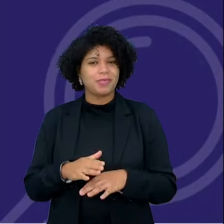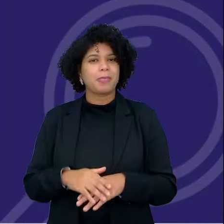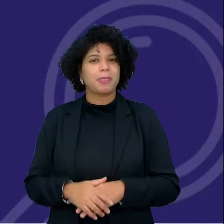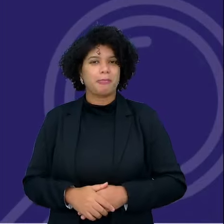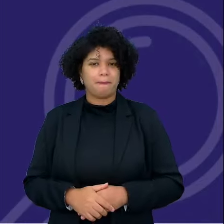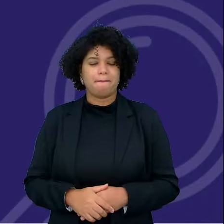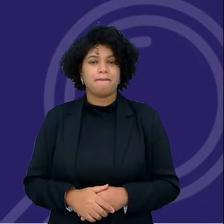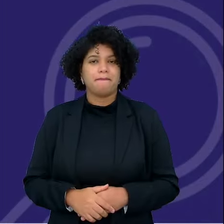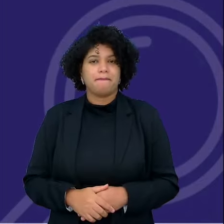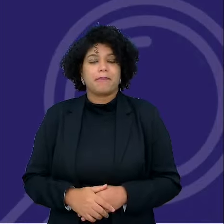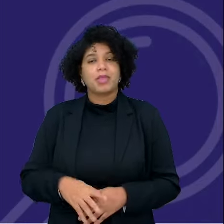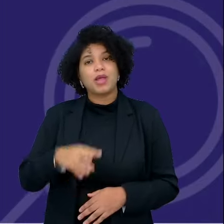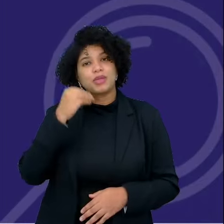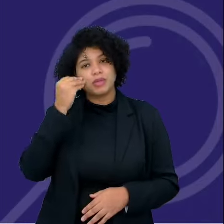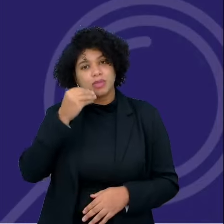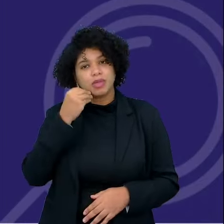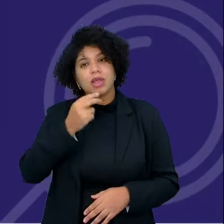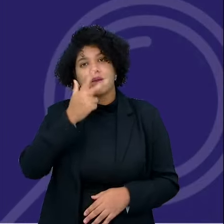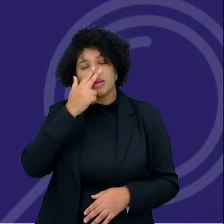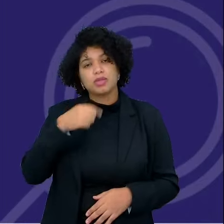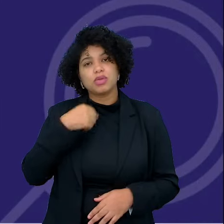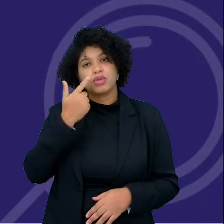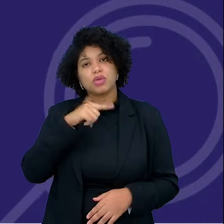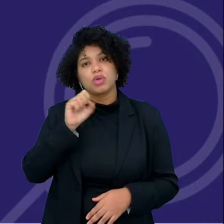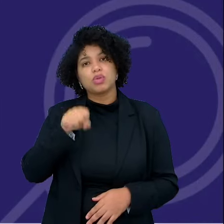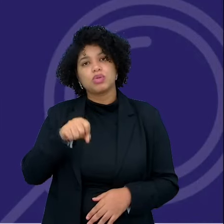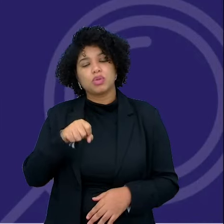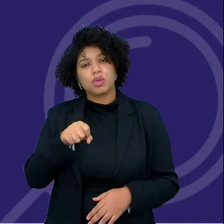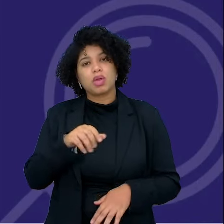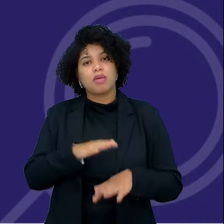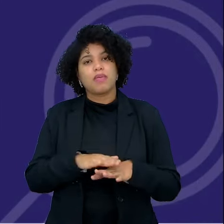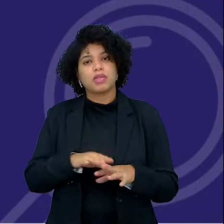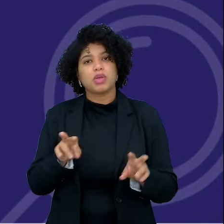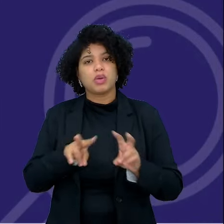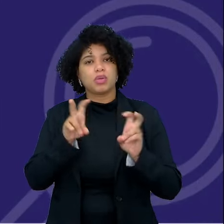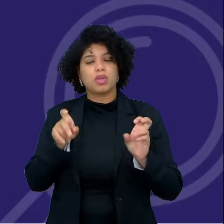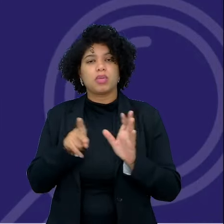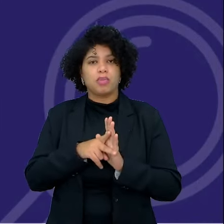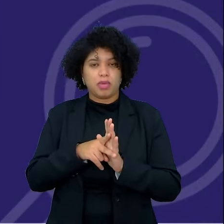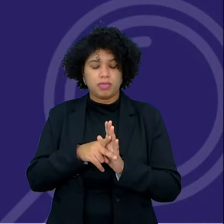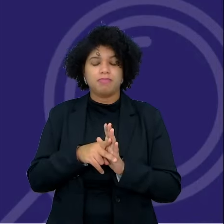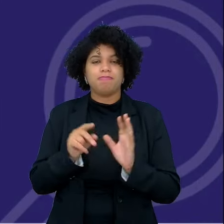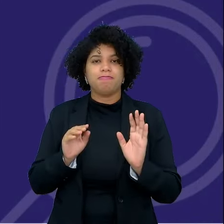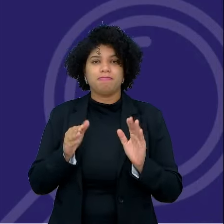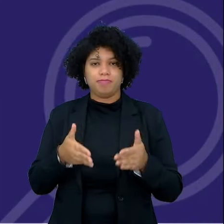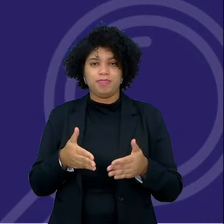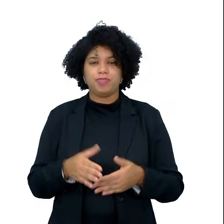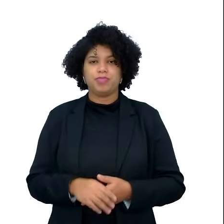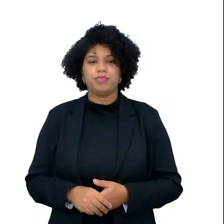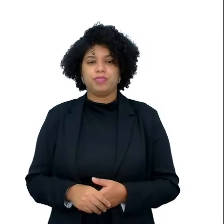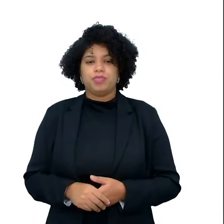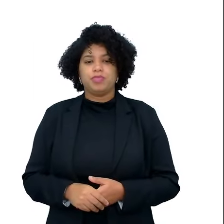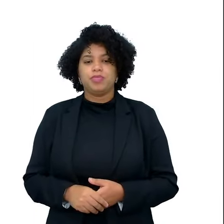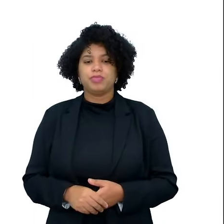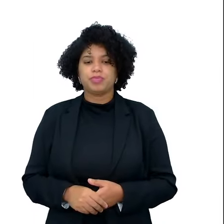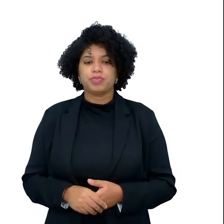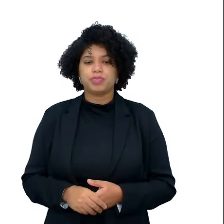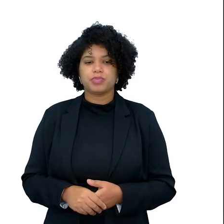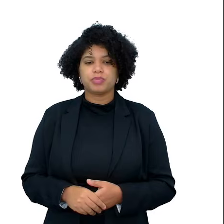nesse experimento, eu acho que a gente consegue trabalhar exatamente o assunto dessa questão, tá?